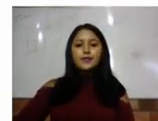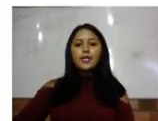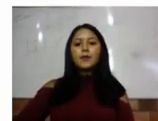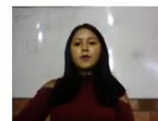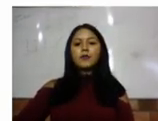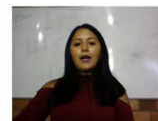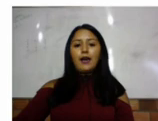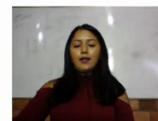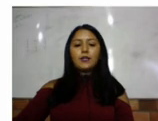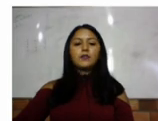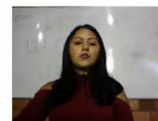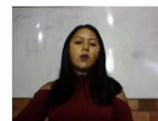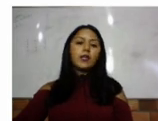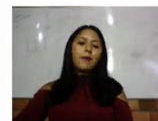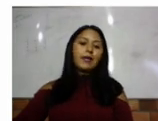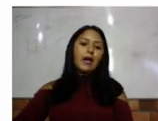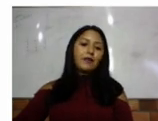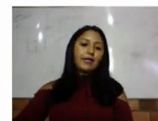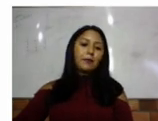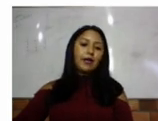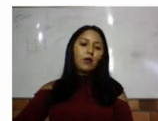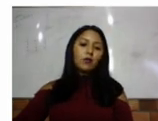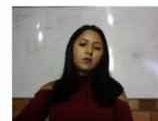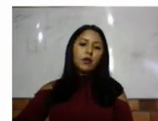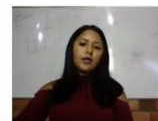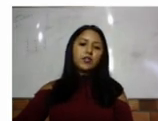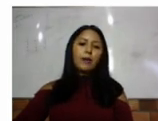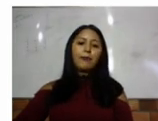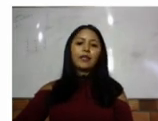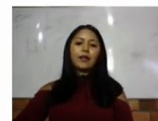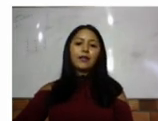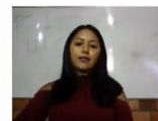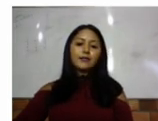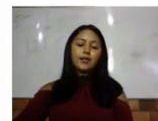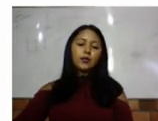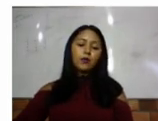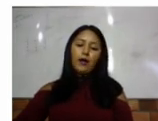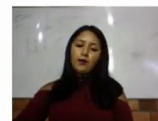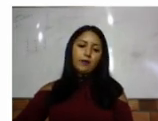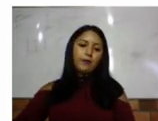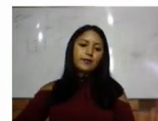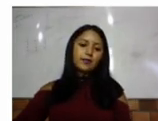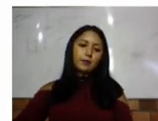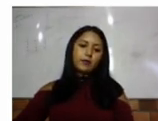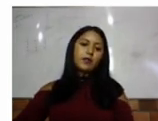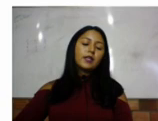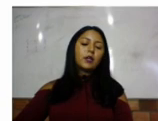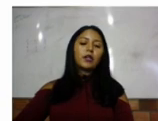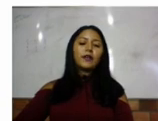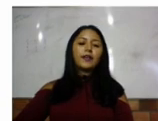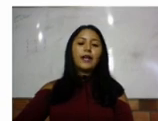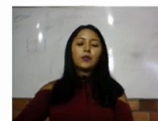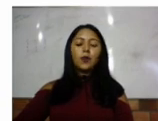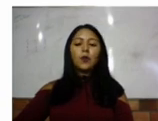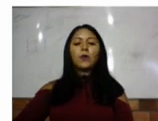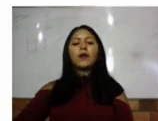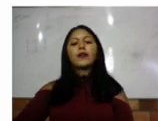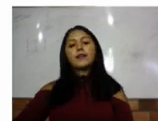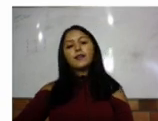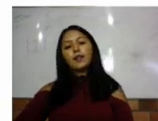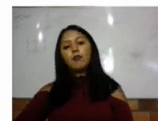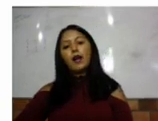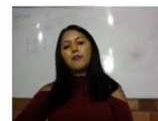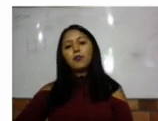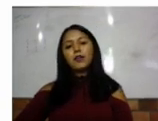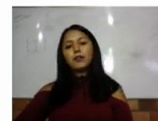consoantes recivil na então estou na palavra que terminar em consoante apenas acrescento o ar bem simples eu tenho que ir a